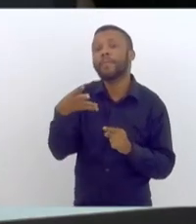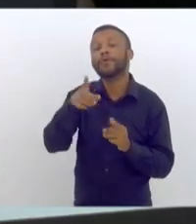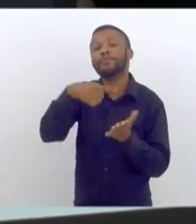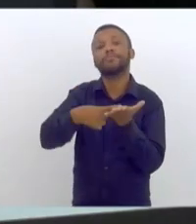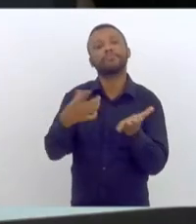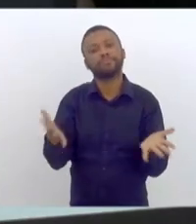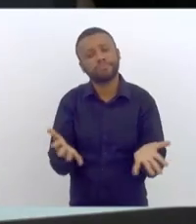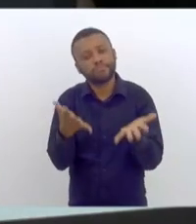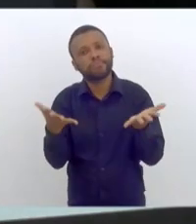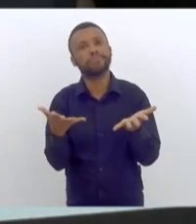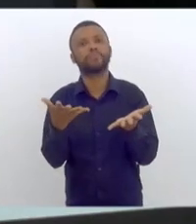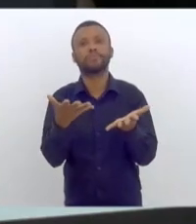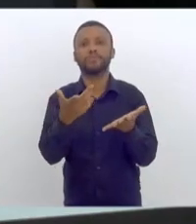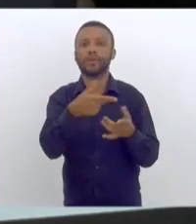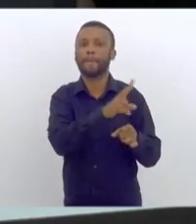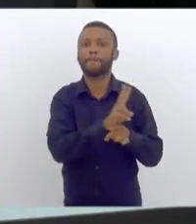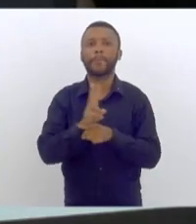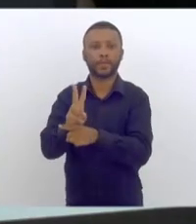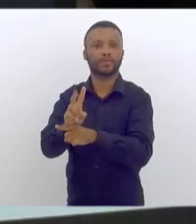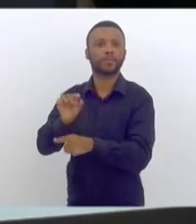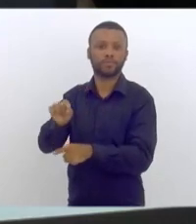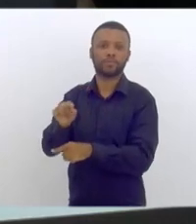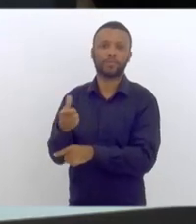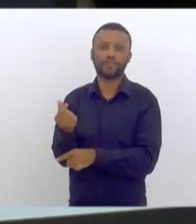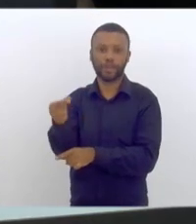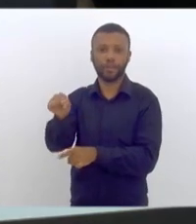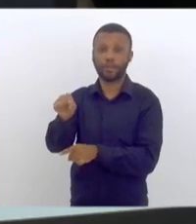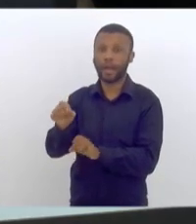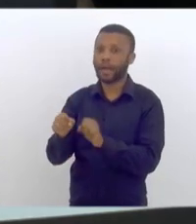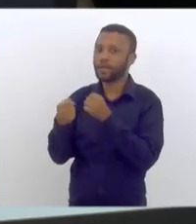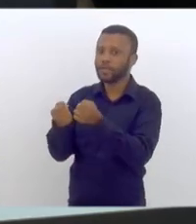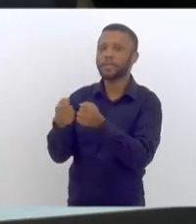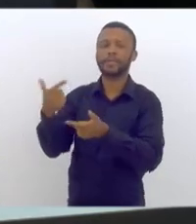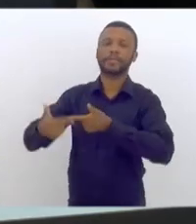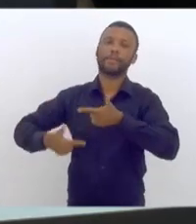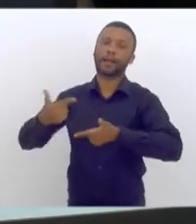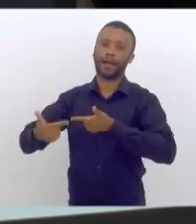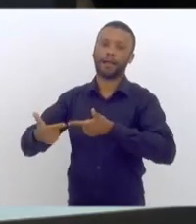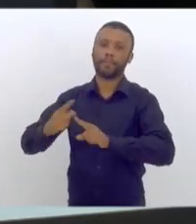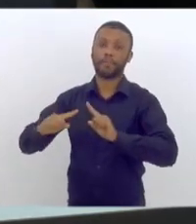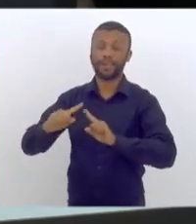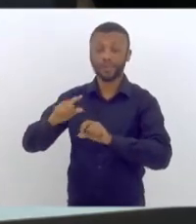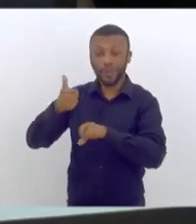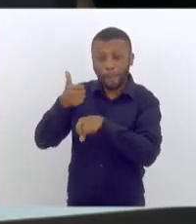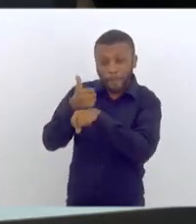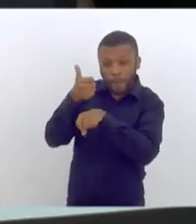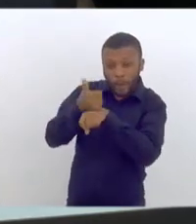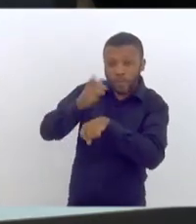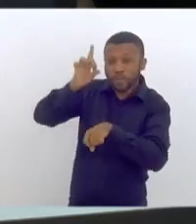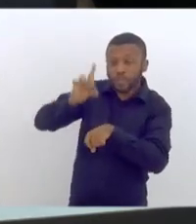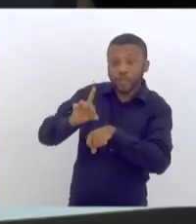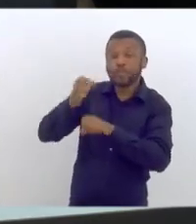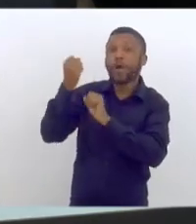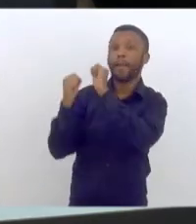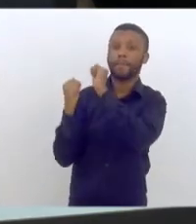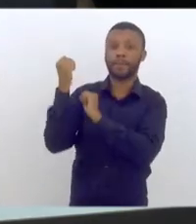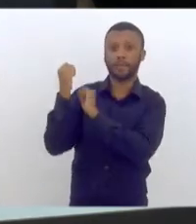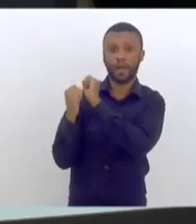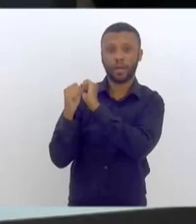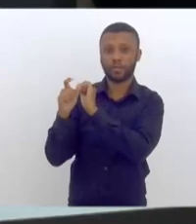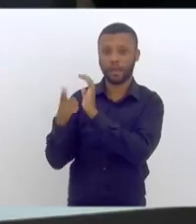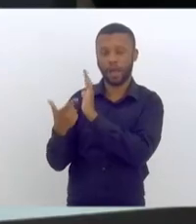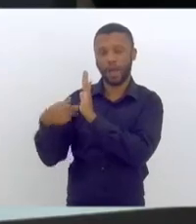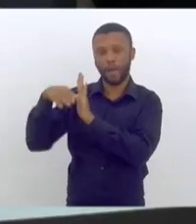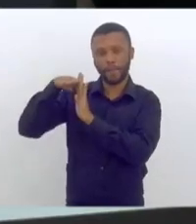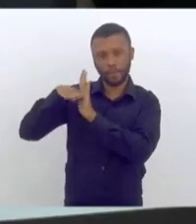emprestar dinheiro para alguém é a garantir que aquela atividade dentro lá do que a gente estudou no primeiro período de Direito Empresarial é o princípio da